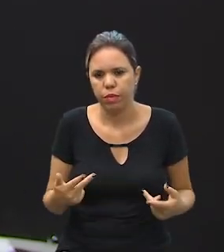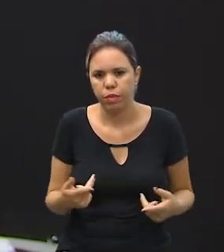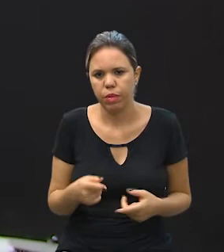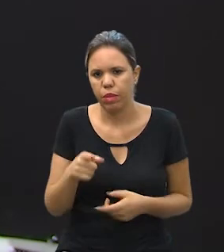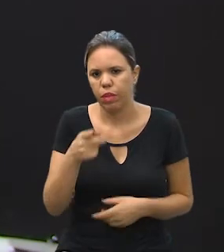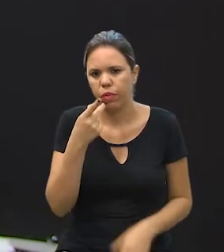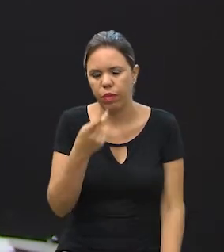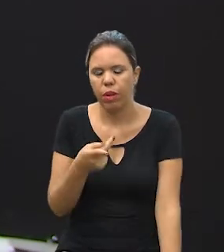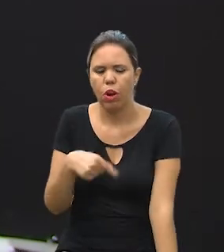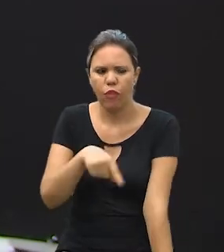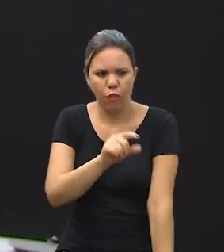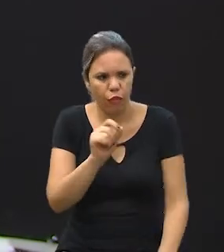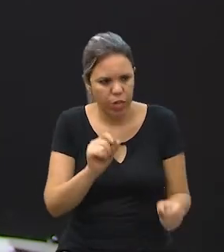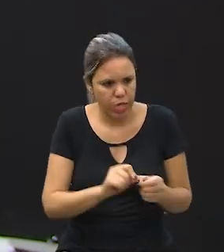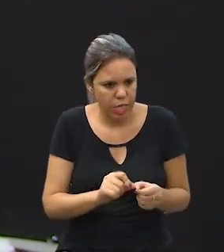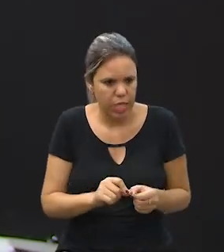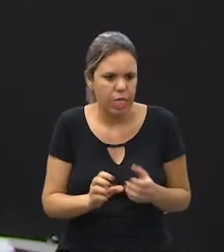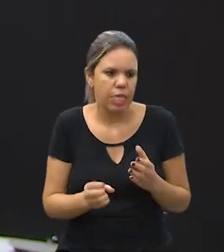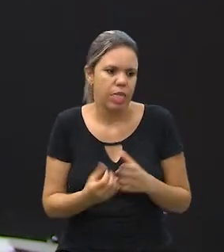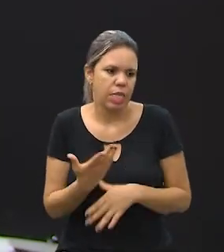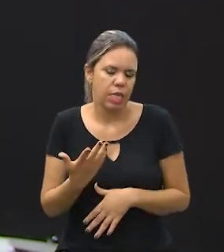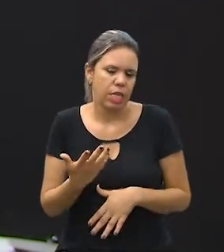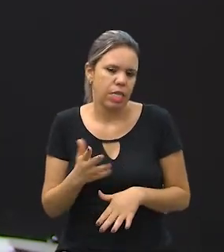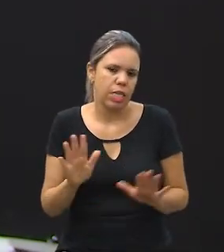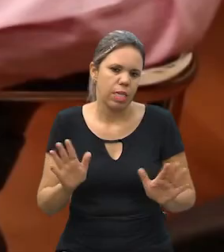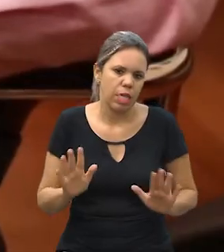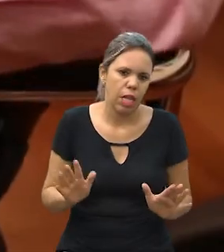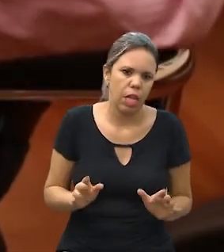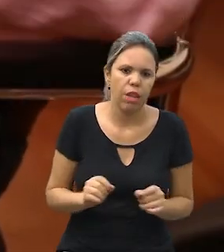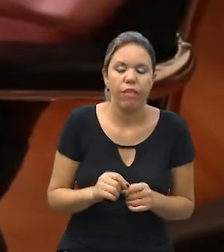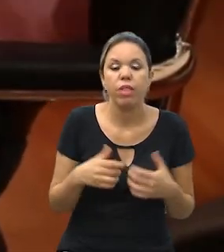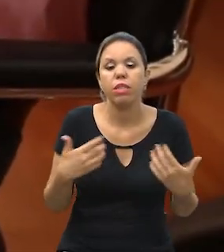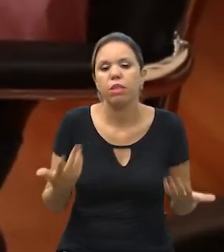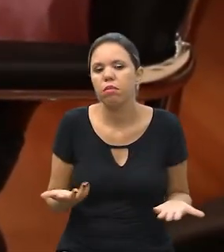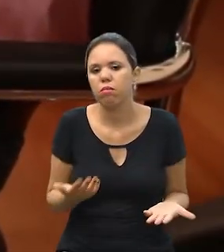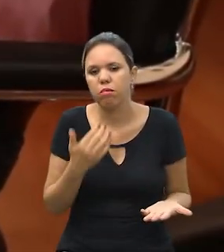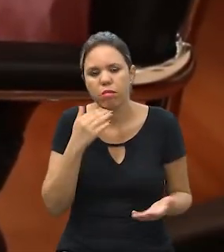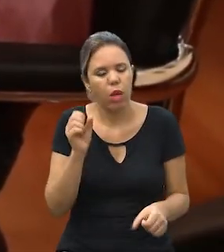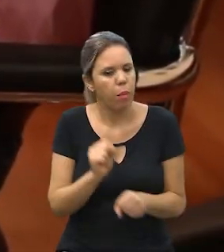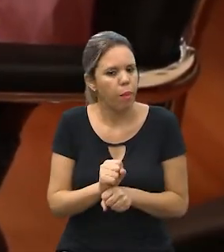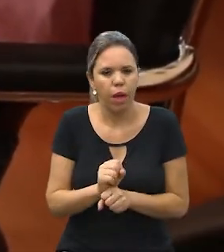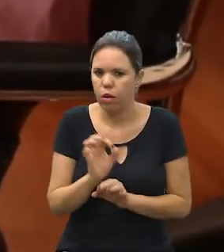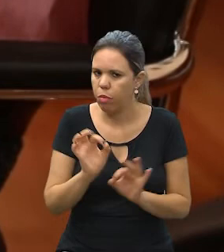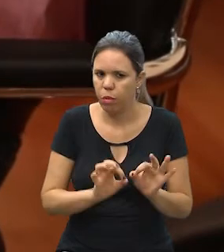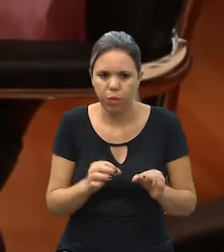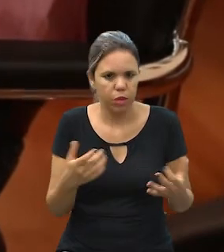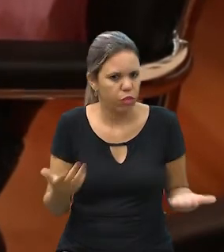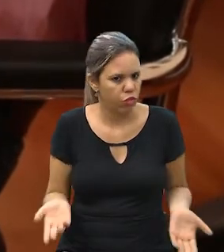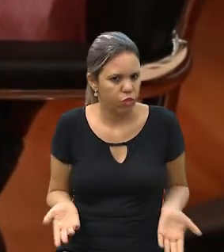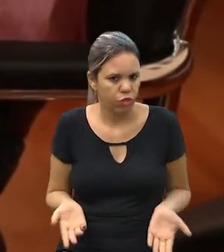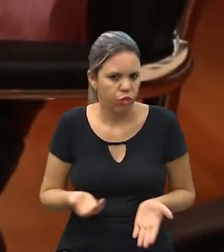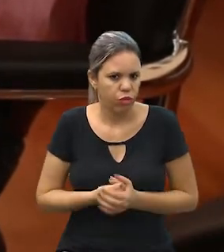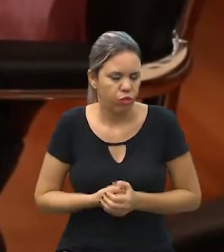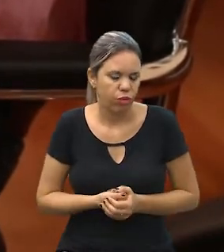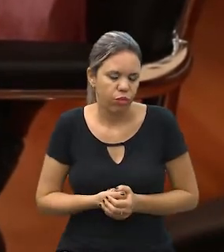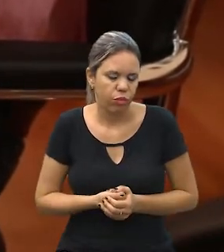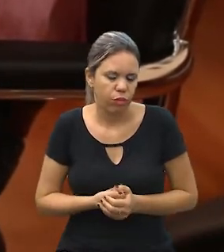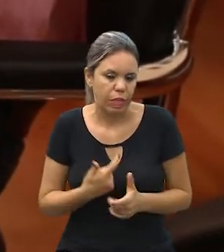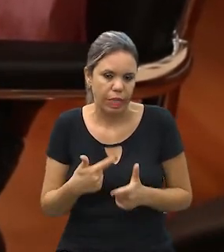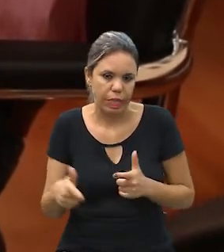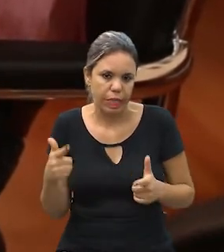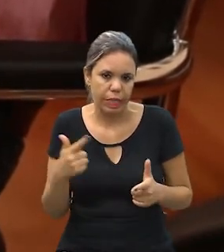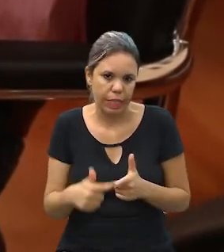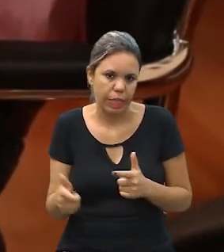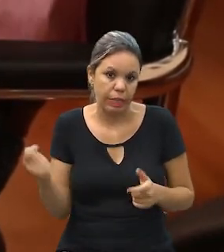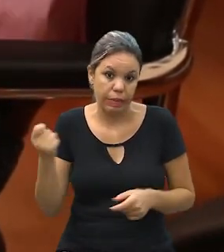falou, vou fazer acontecer, sei fazer, sai fazendo, não parou para planejar. E aí isso é um